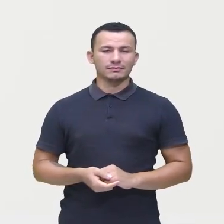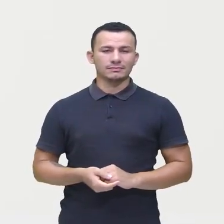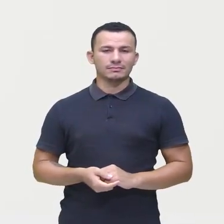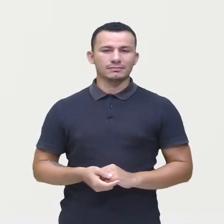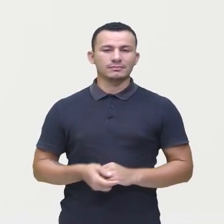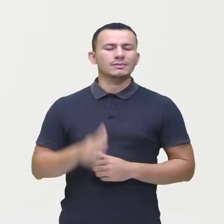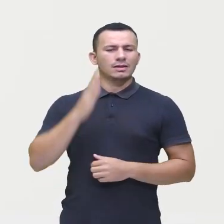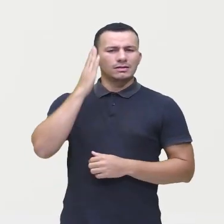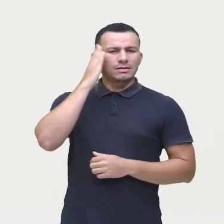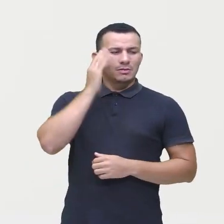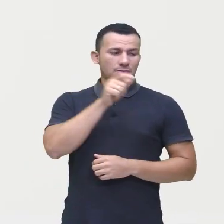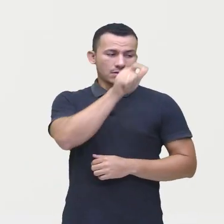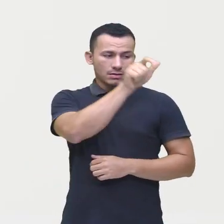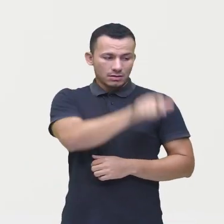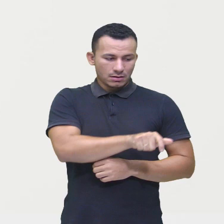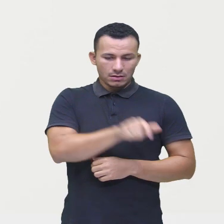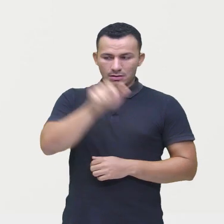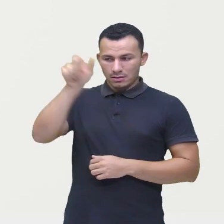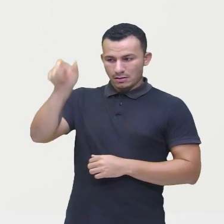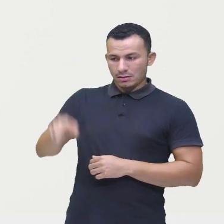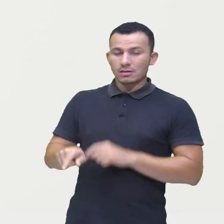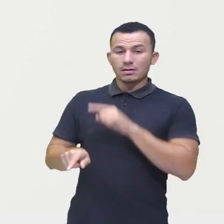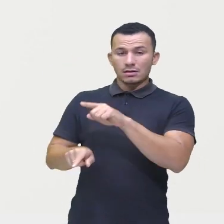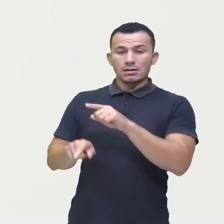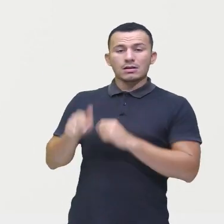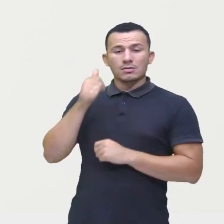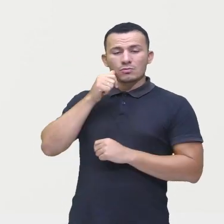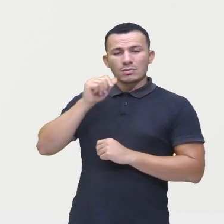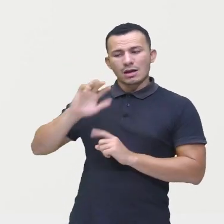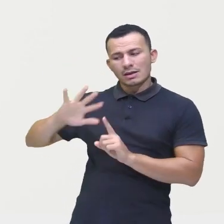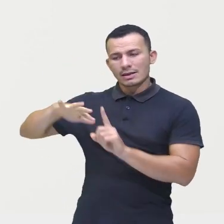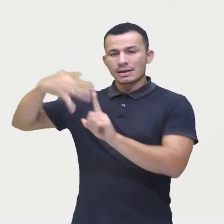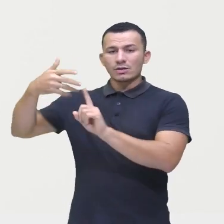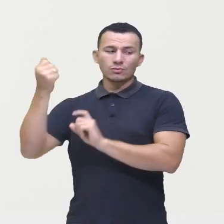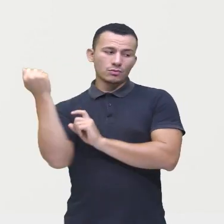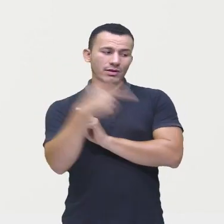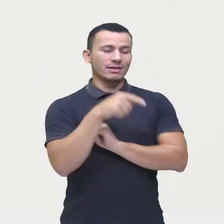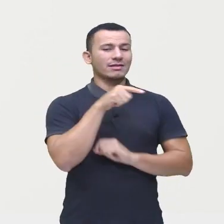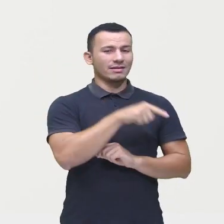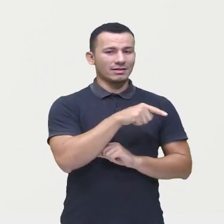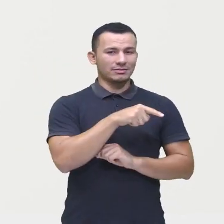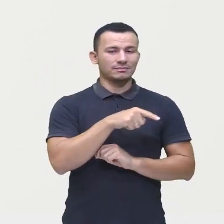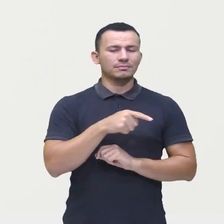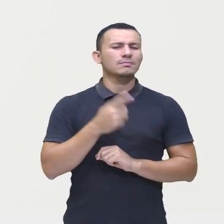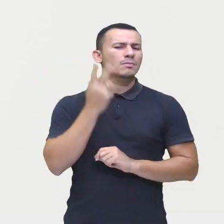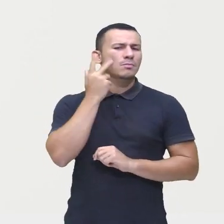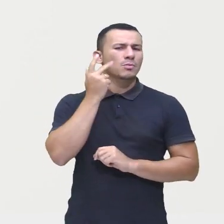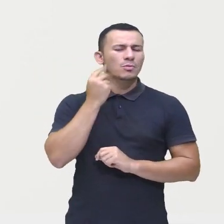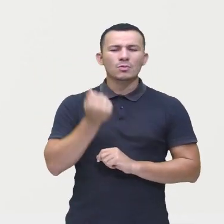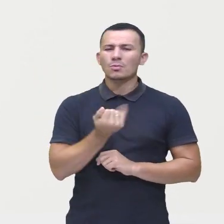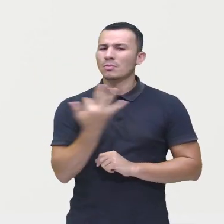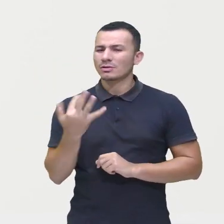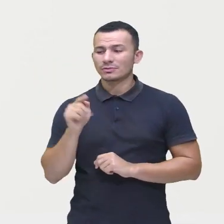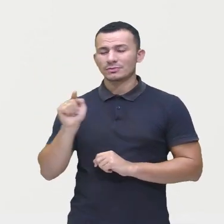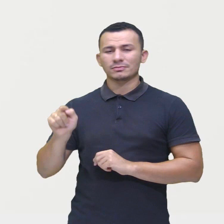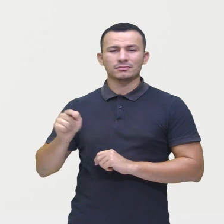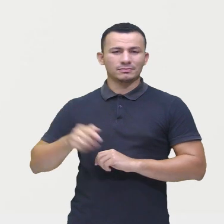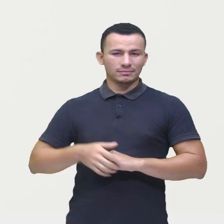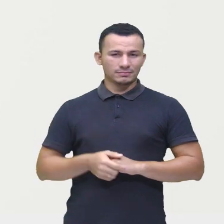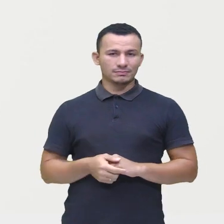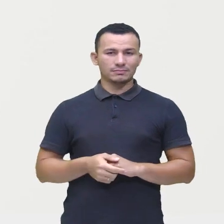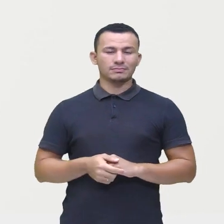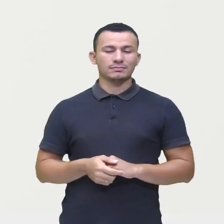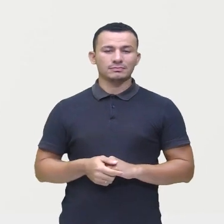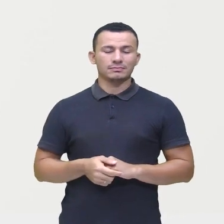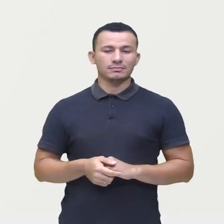Sabendo que Maria ganhou o quíntuplo, quantos bombons ela ganhou? Muito bem, direto ao ponto. Então, aqui nós